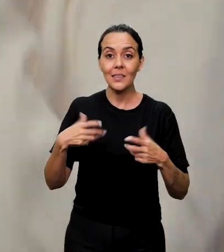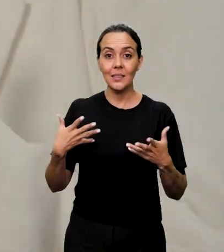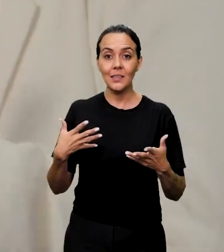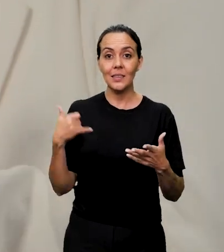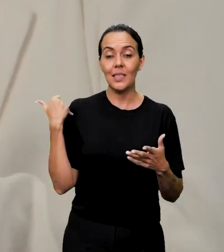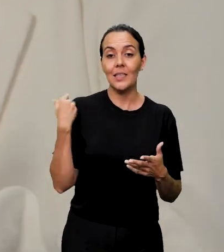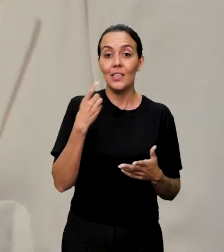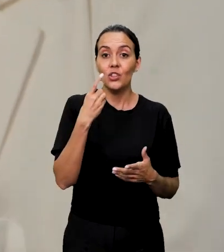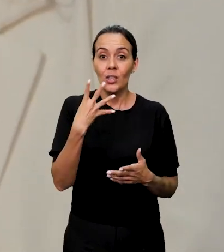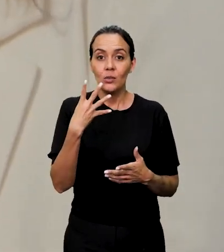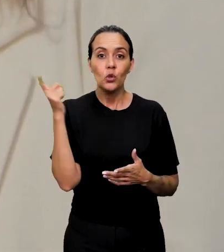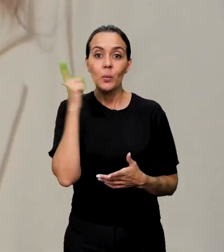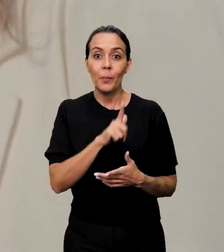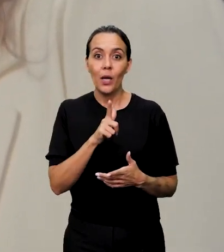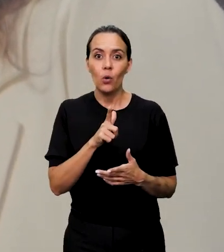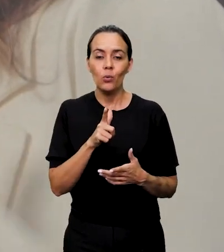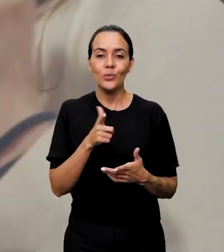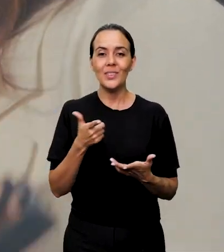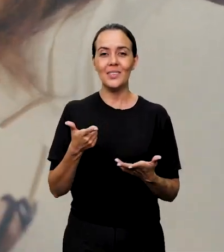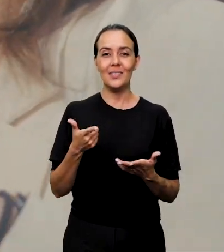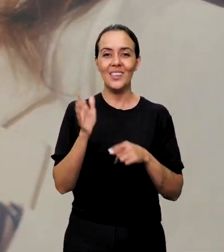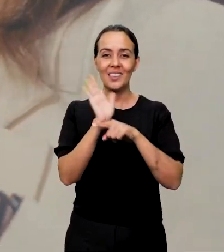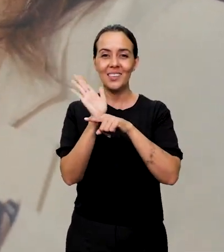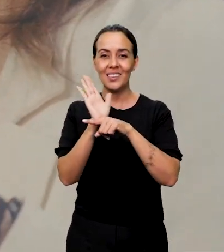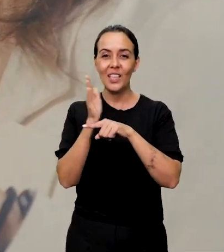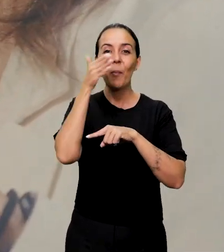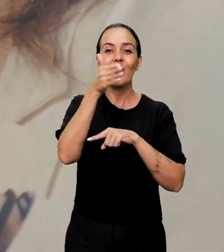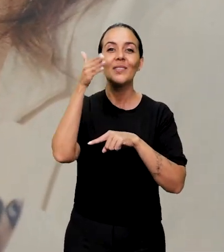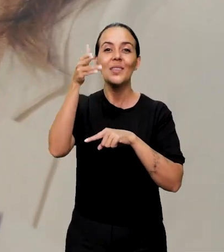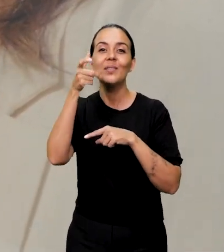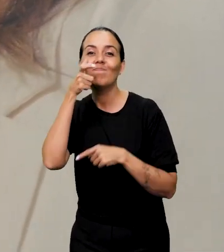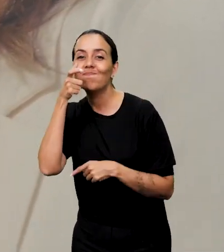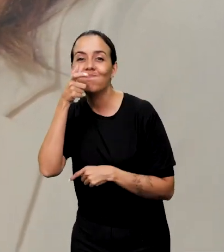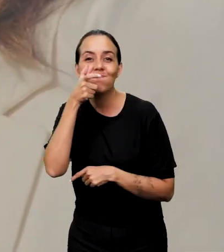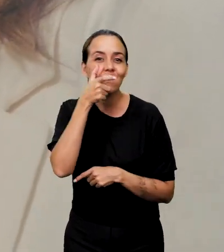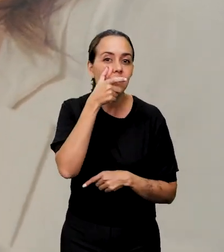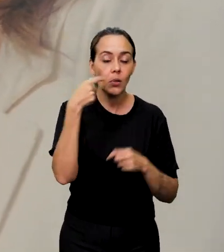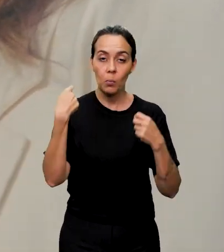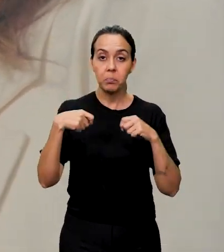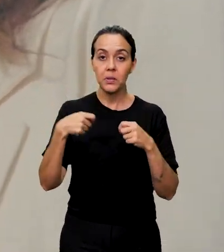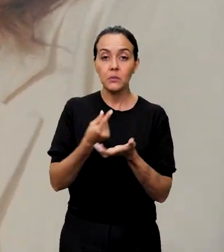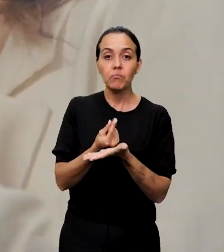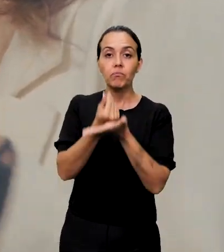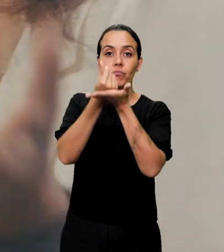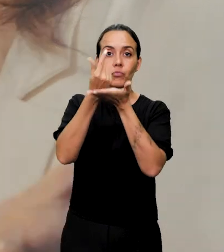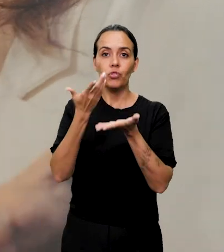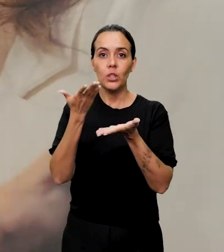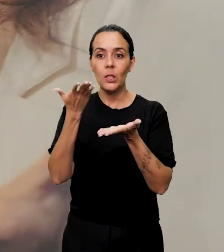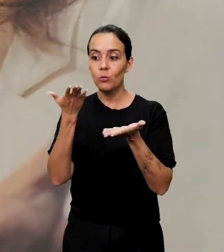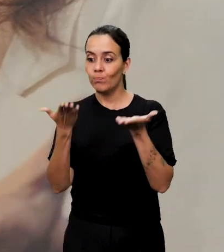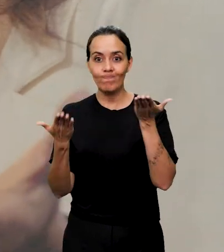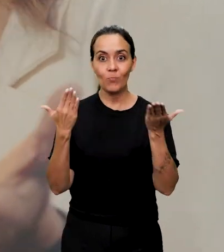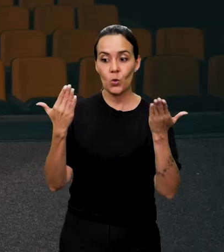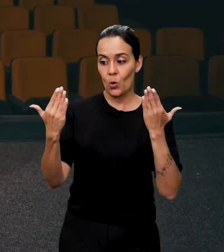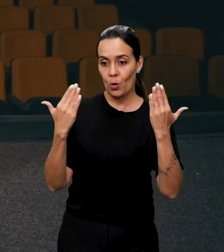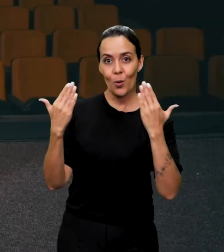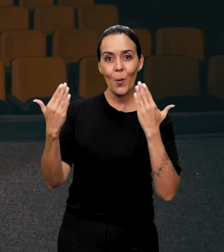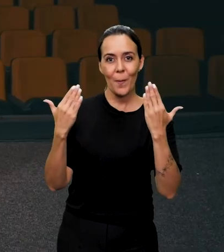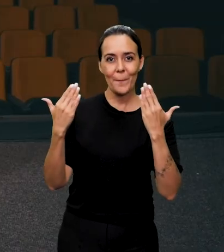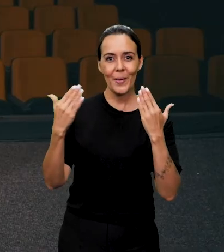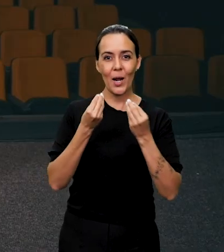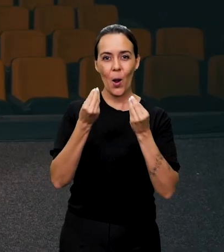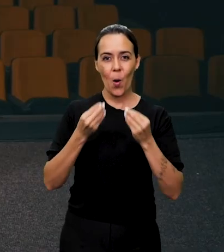pegar pelo menos 14. Porque é esse público que vai ao cinema. Então, estendendo isso para uma escala maior, é claro